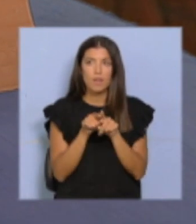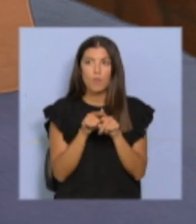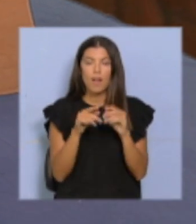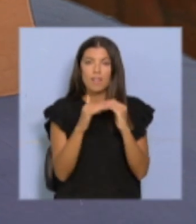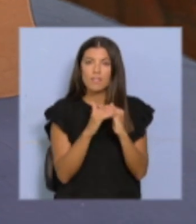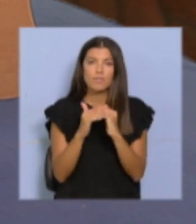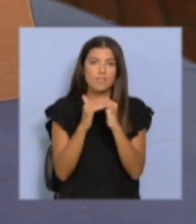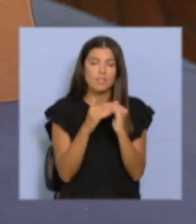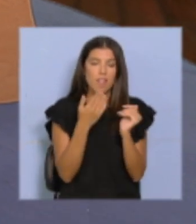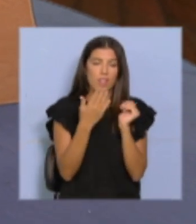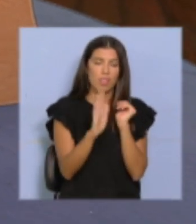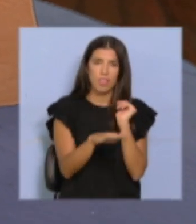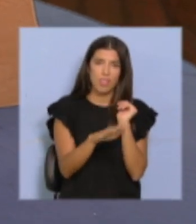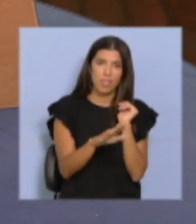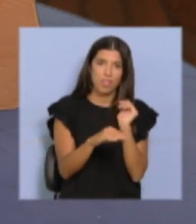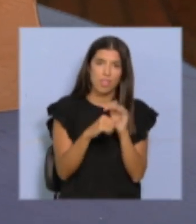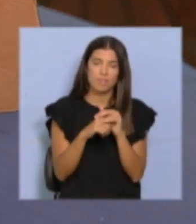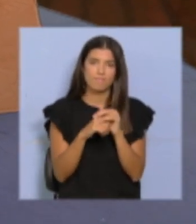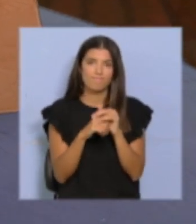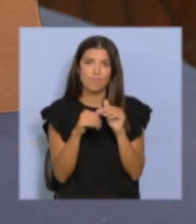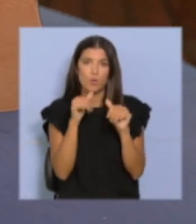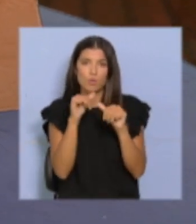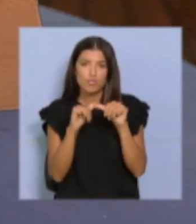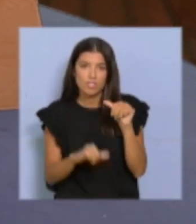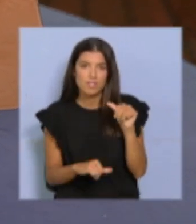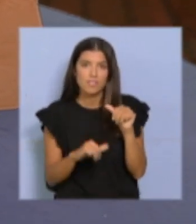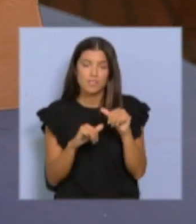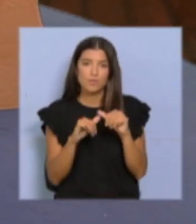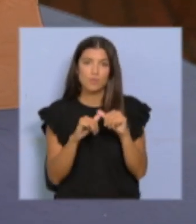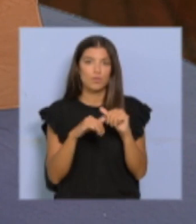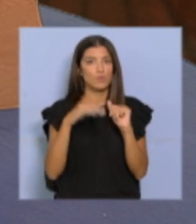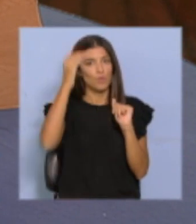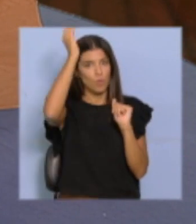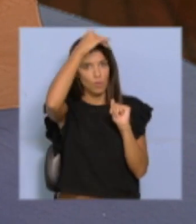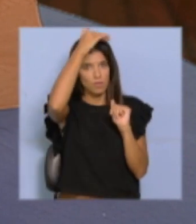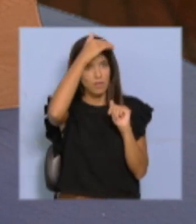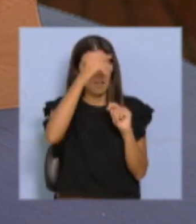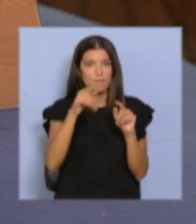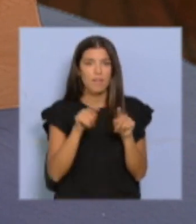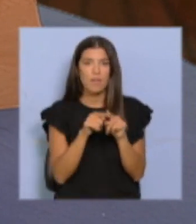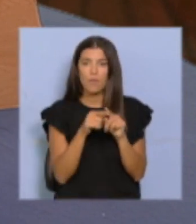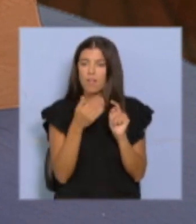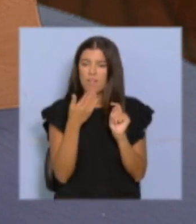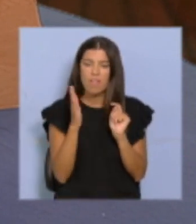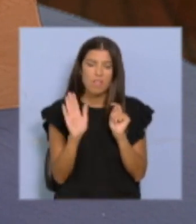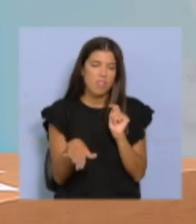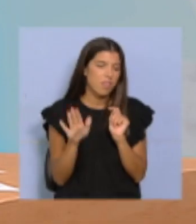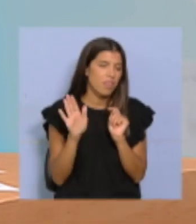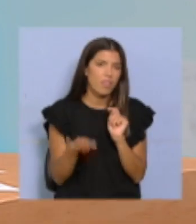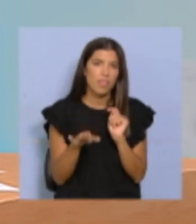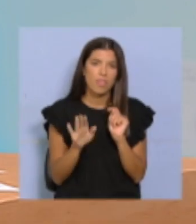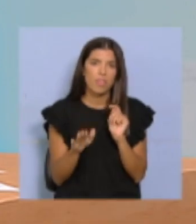que coloca o discurso ao nível do que é mais baixo na sociedade, em